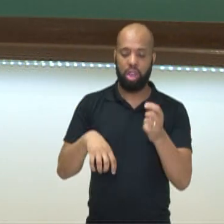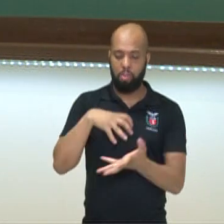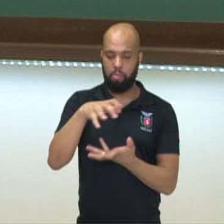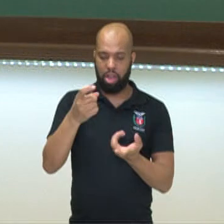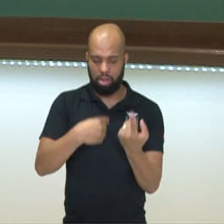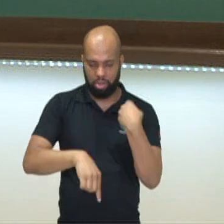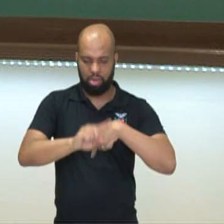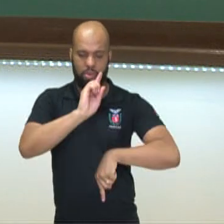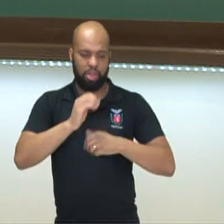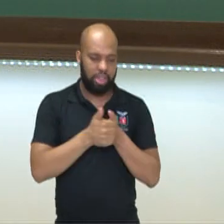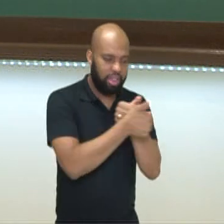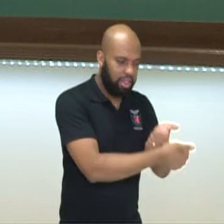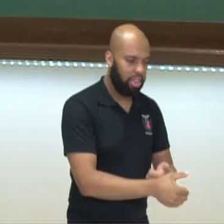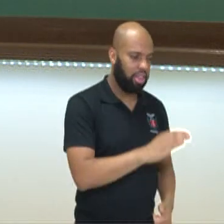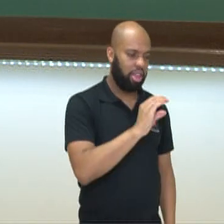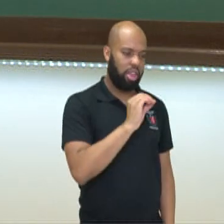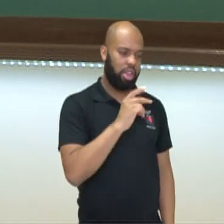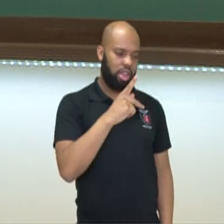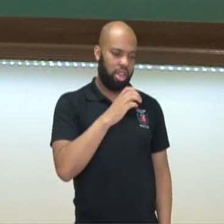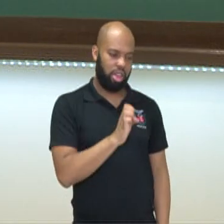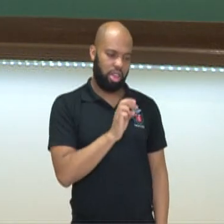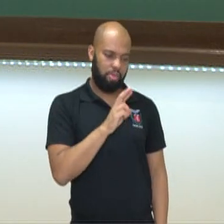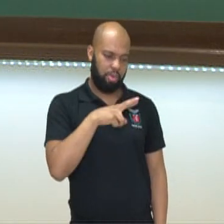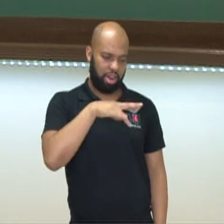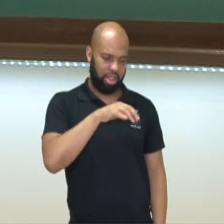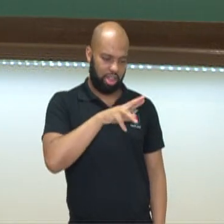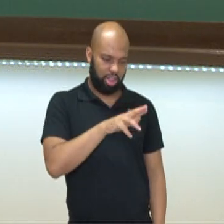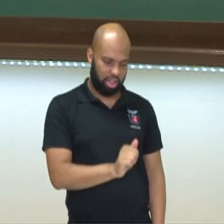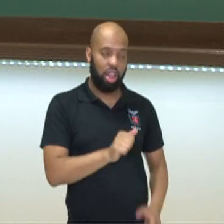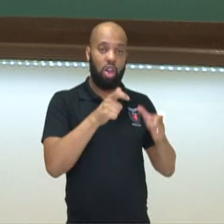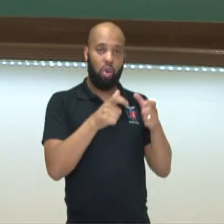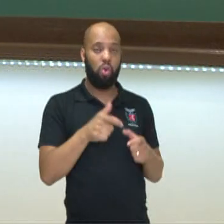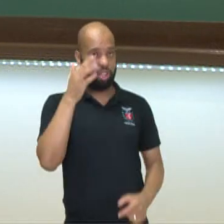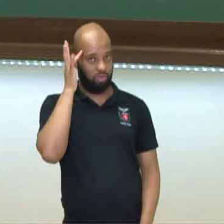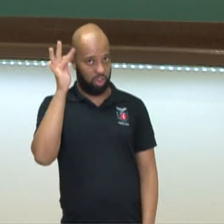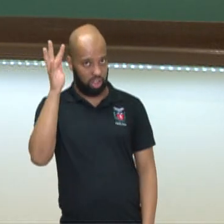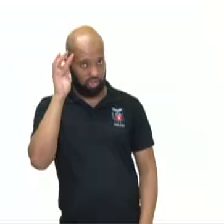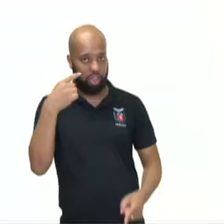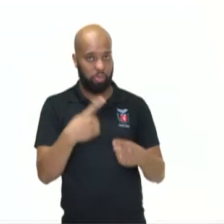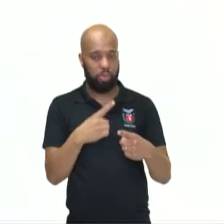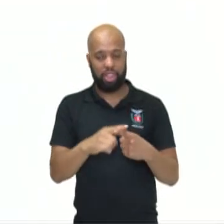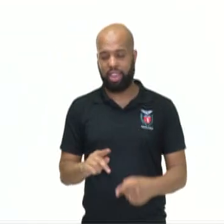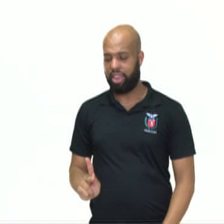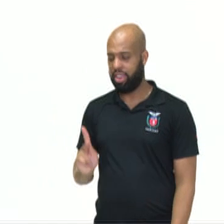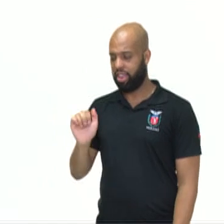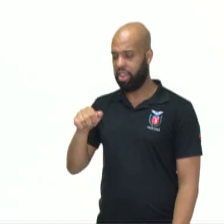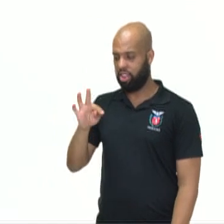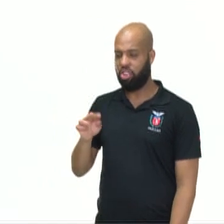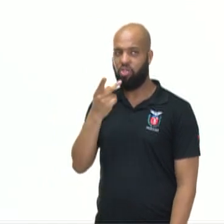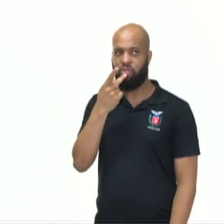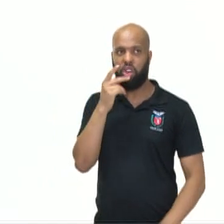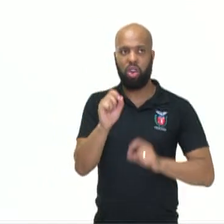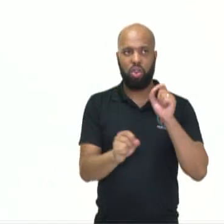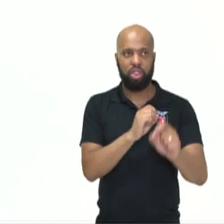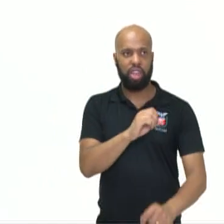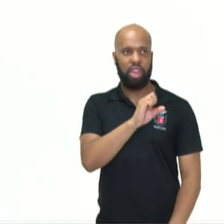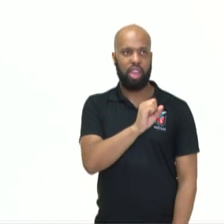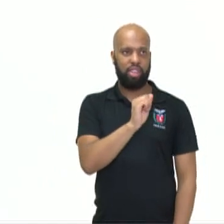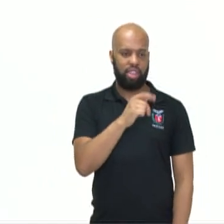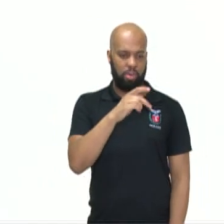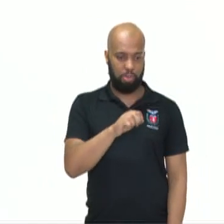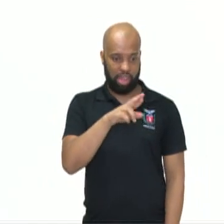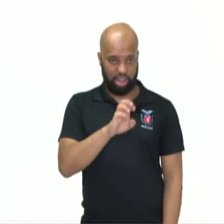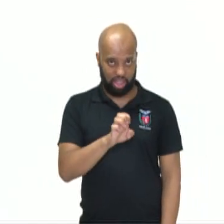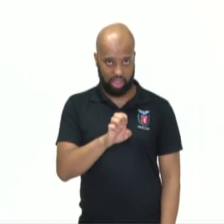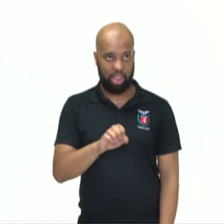revolução copernicana em filosofia. Quando Kant diz, sapere aude, ouse saber, ouse fazer uso do